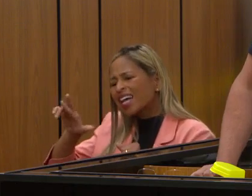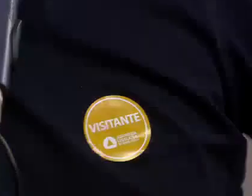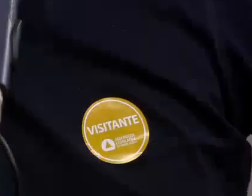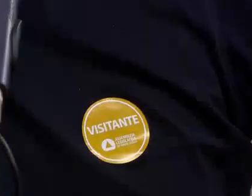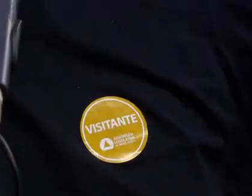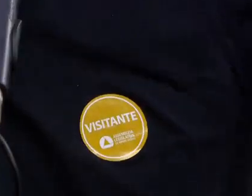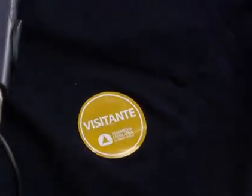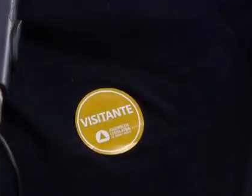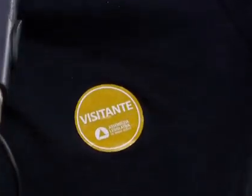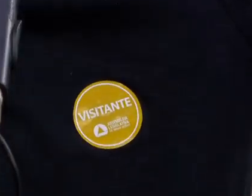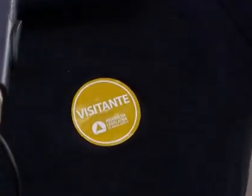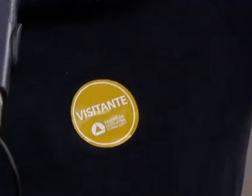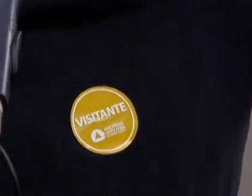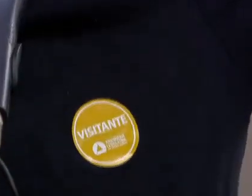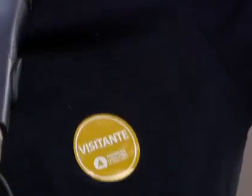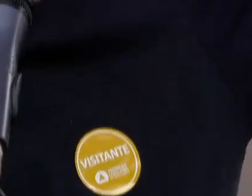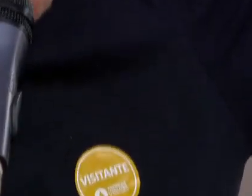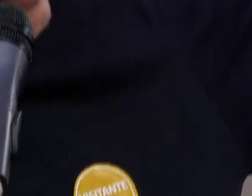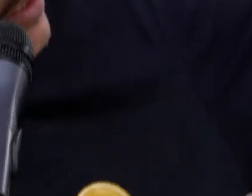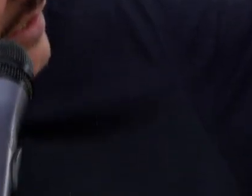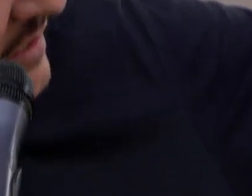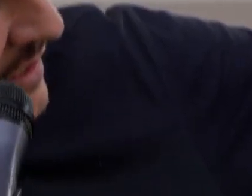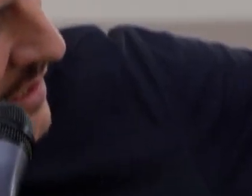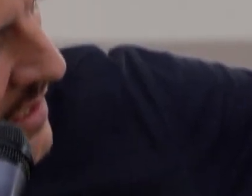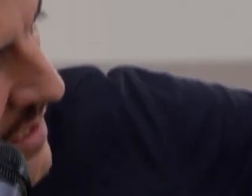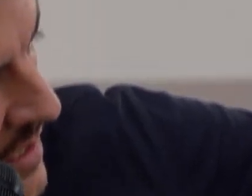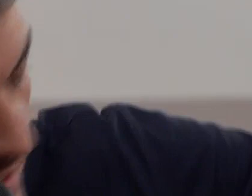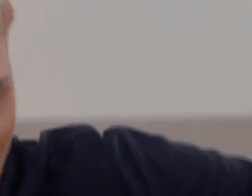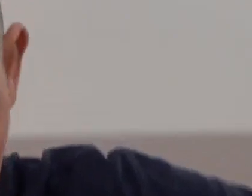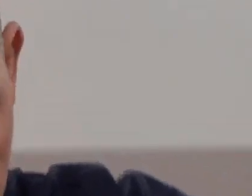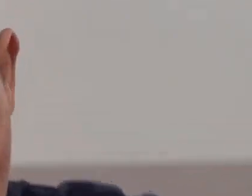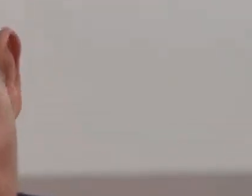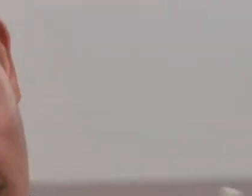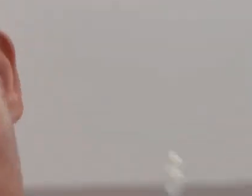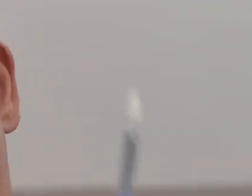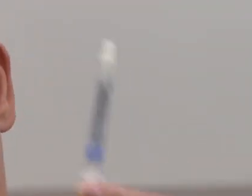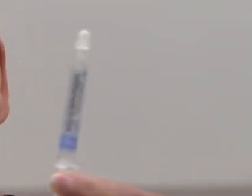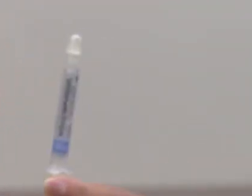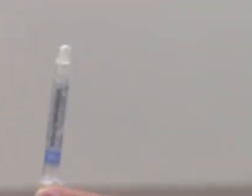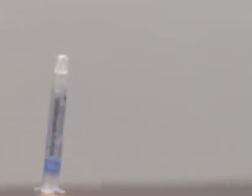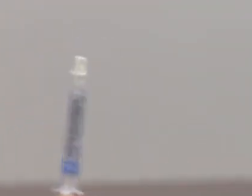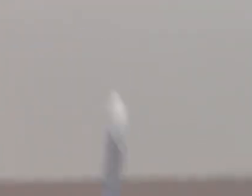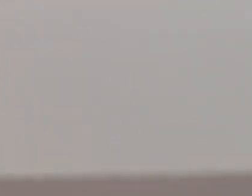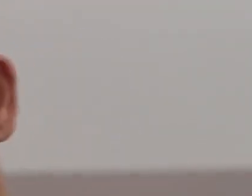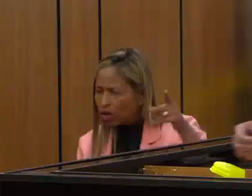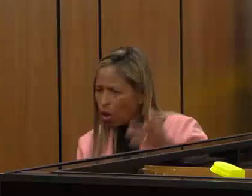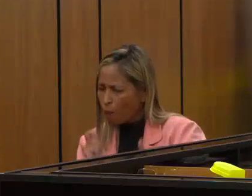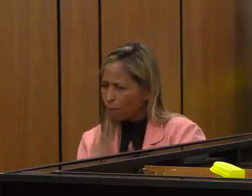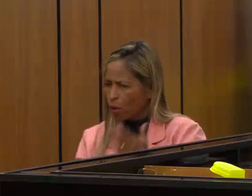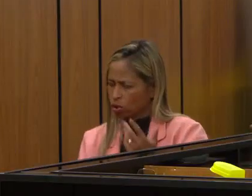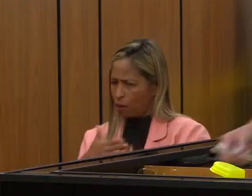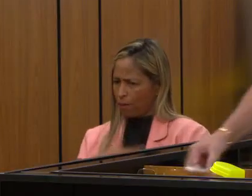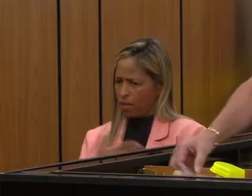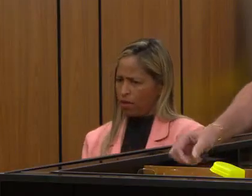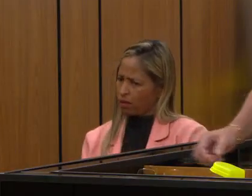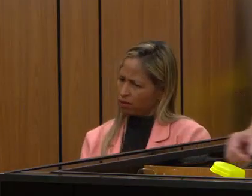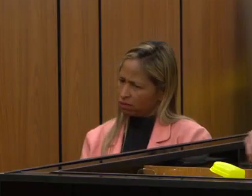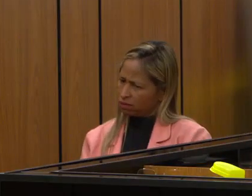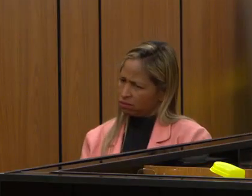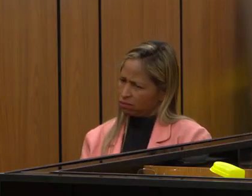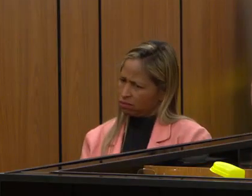aí mesmo então isso aqui foi r$ 600 gente r$ 600 que eles me cobraram isso aqui